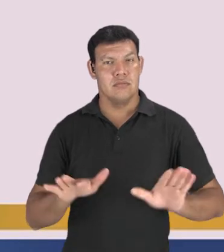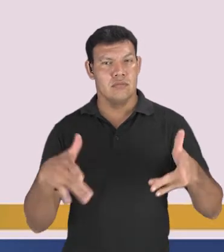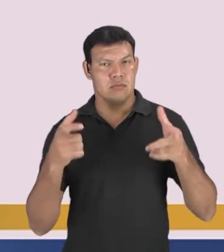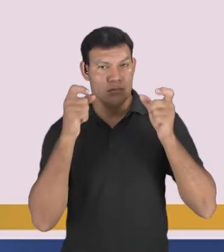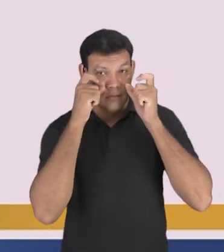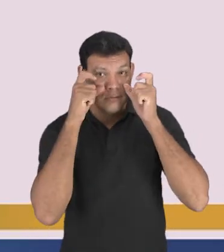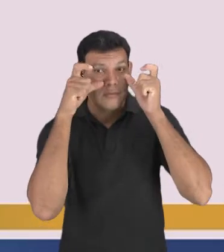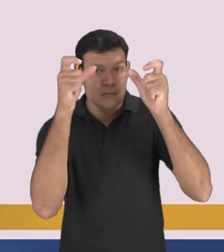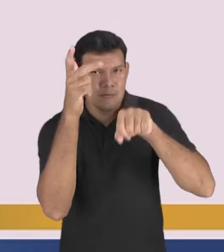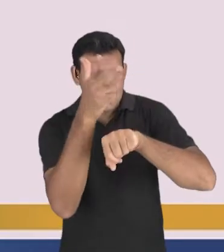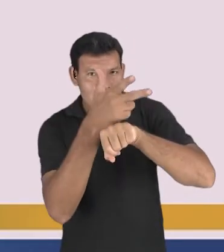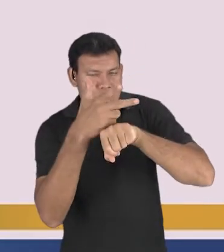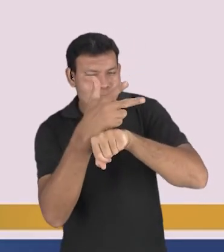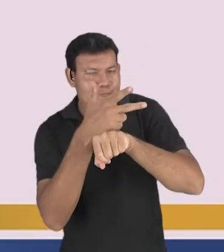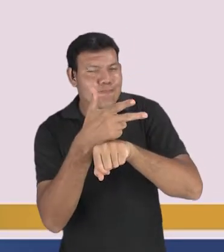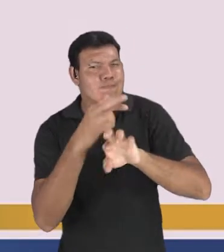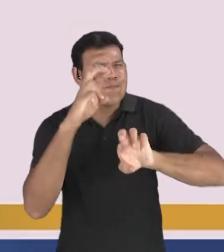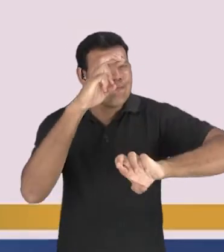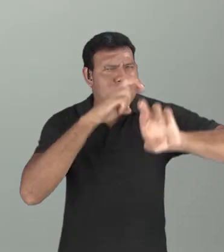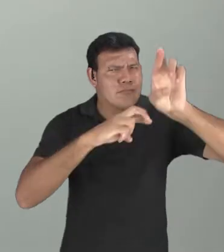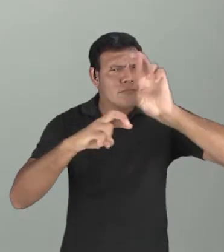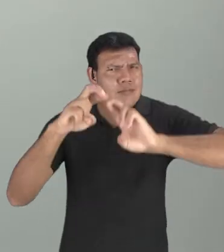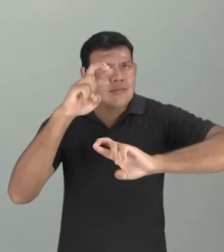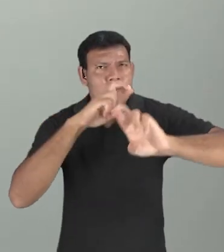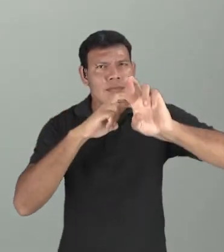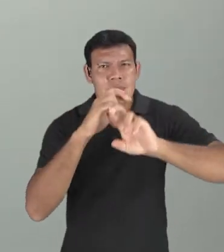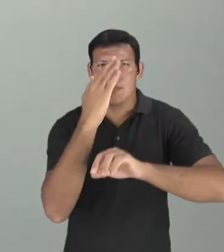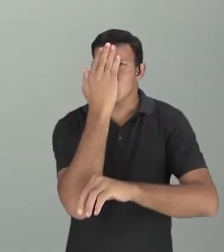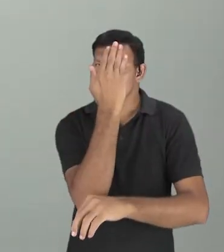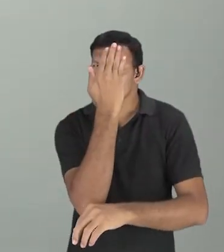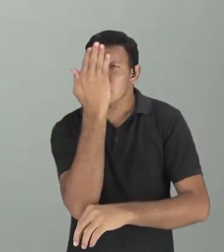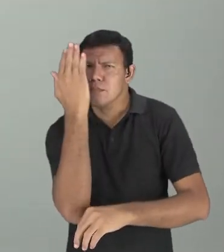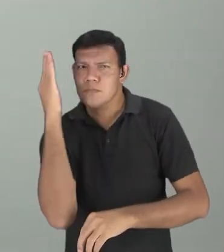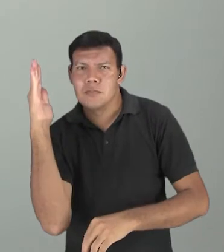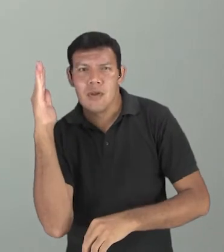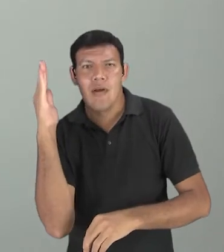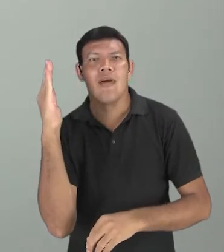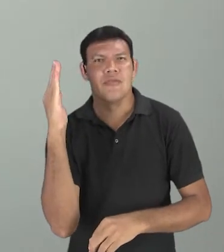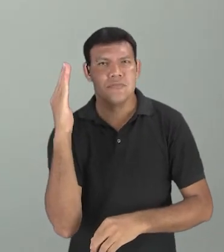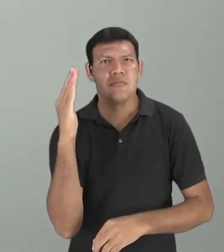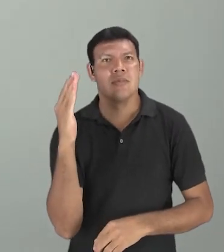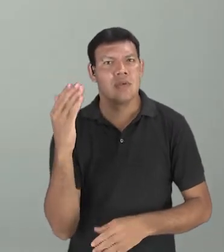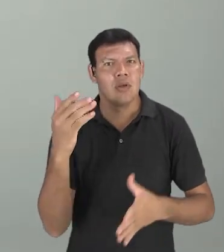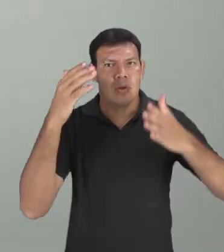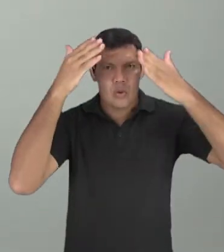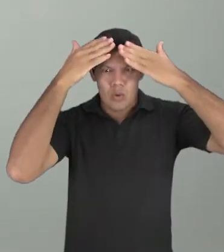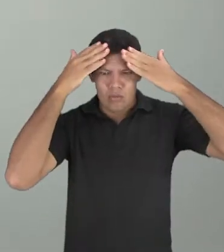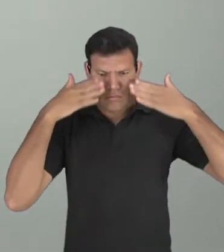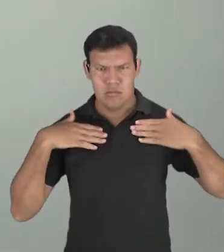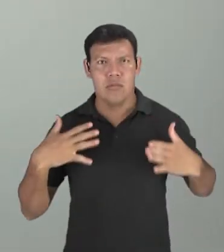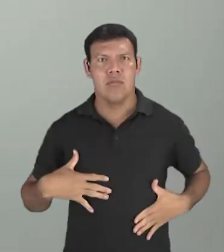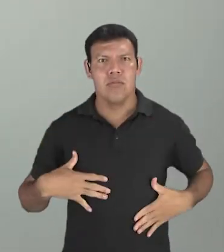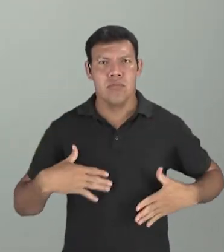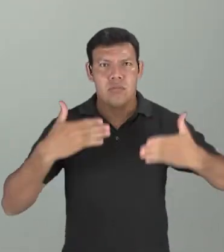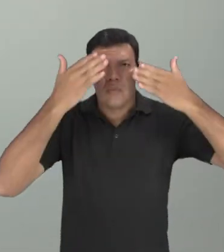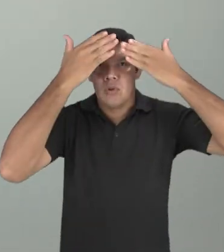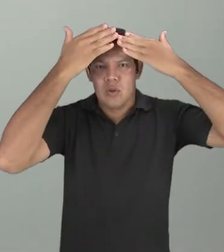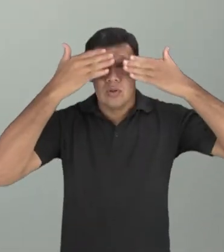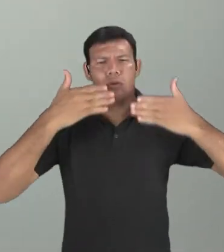do Brasil, até mesmo estrangeiros vêm justamente para a comemoração. Tudo para na cidade e Parintins